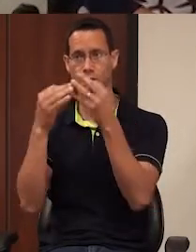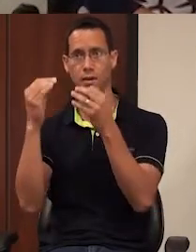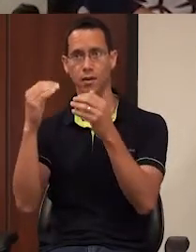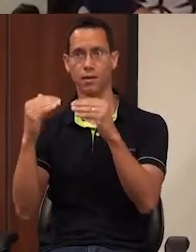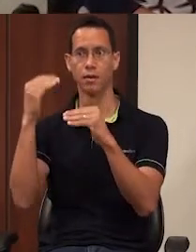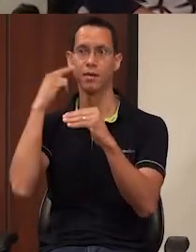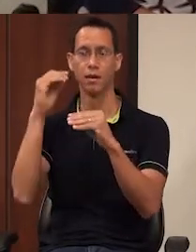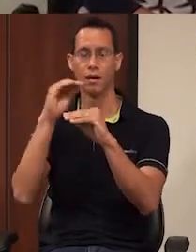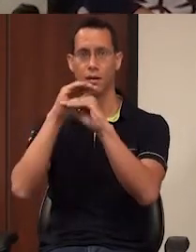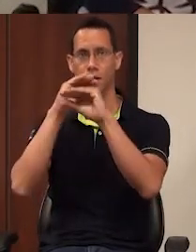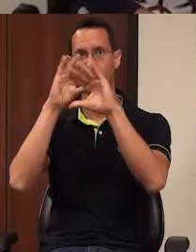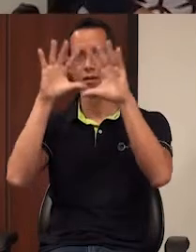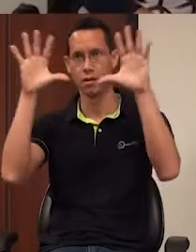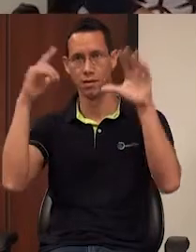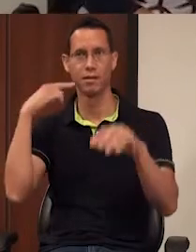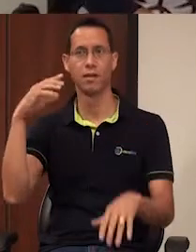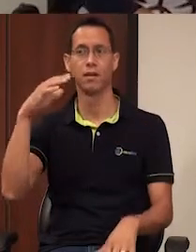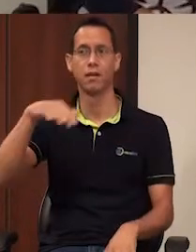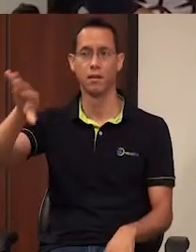começando a entender isso como